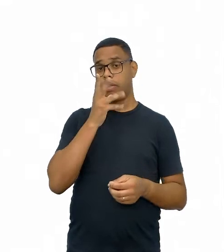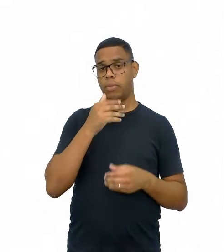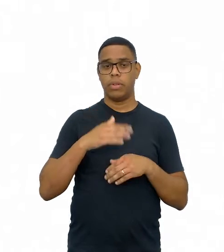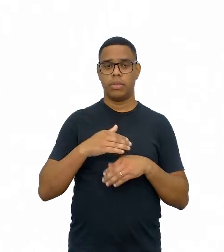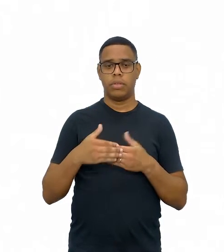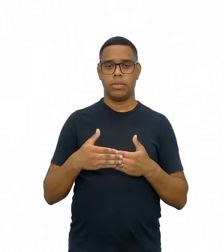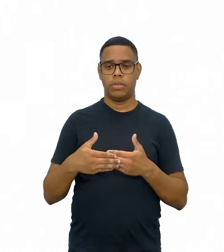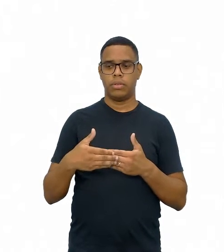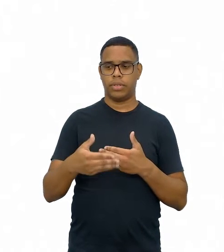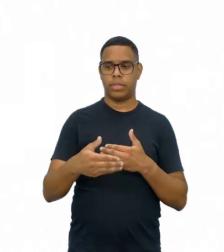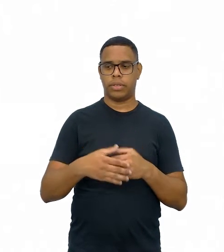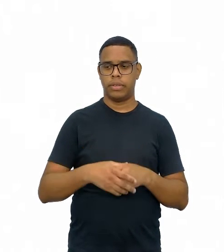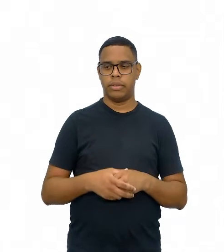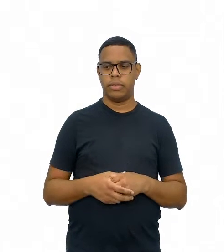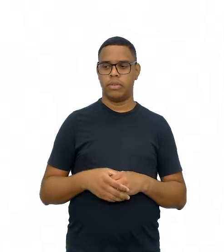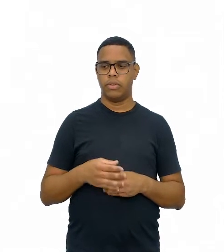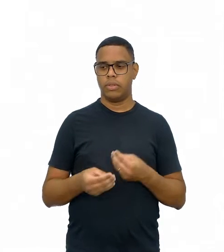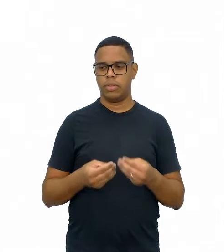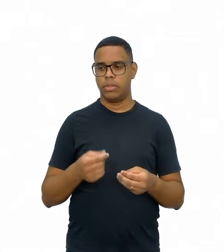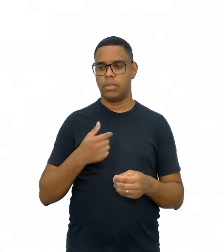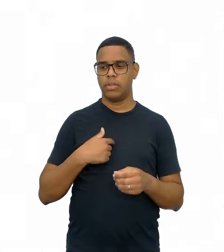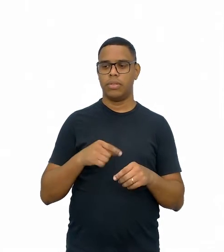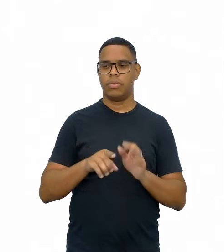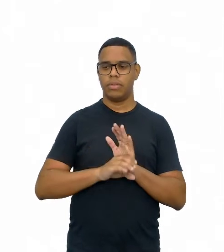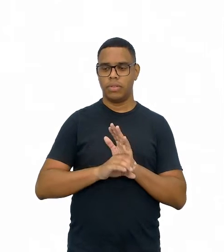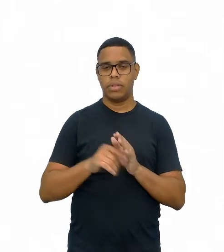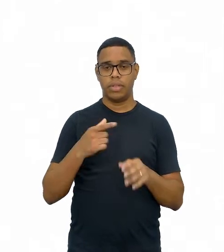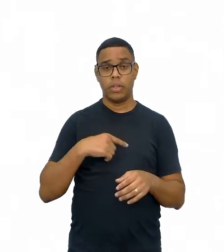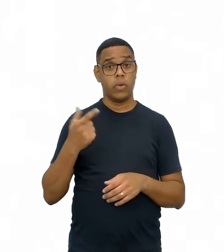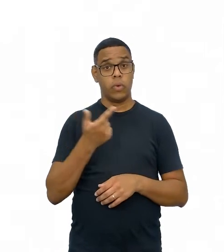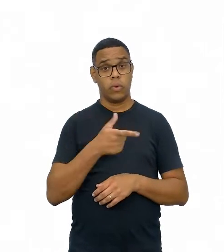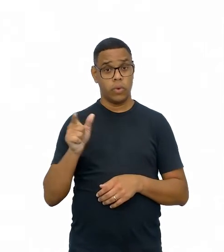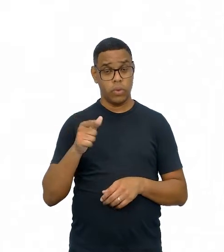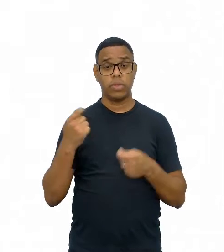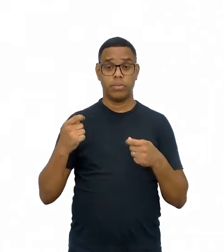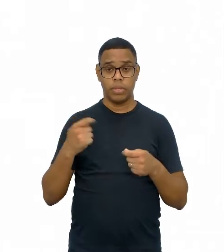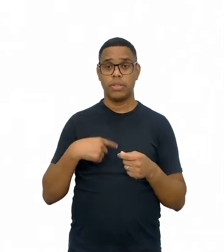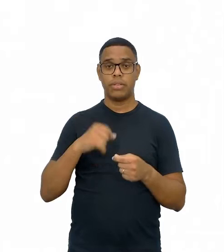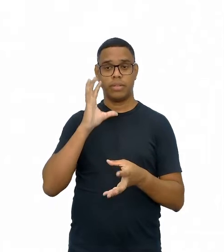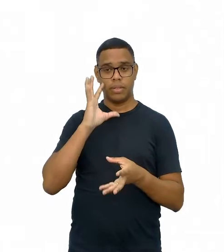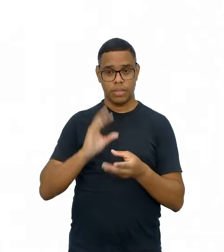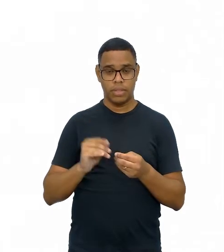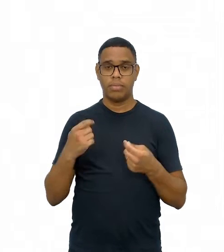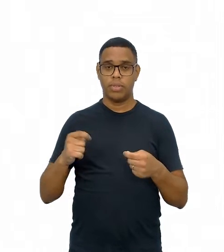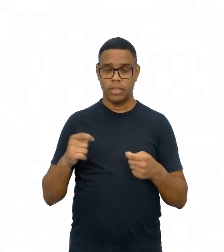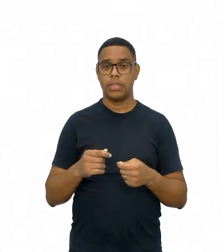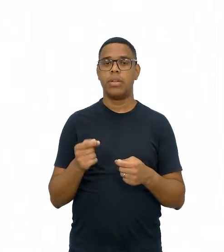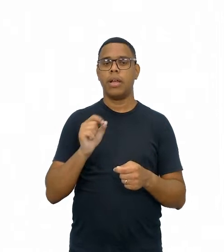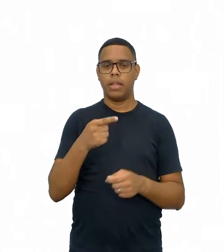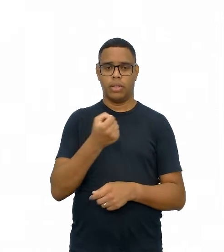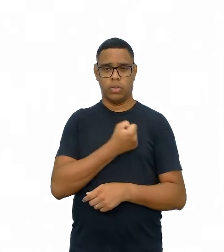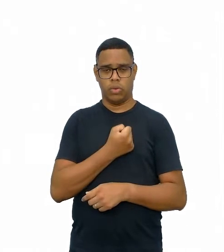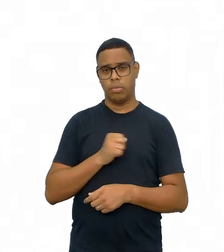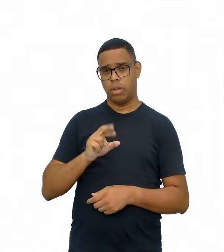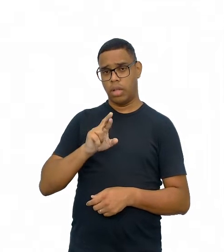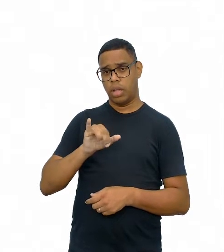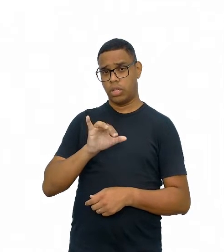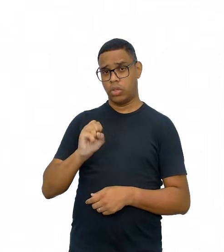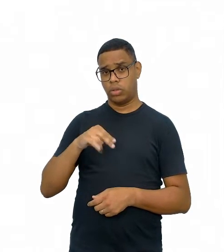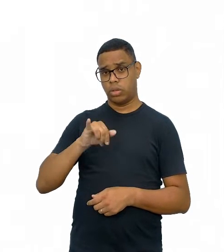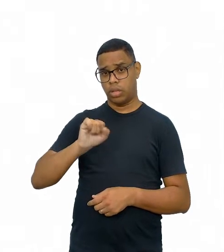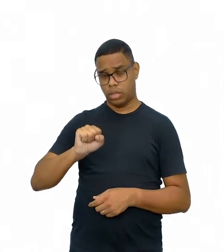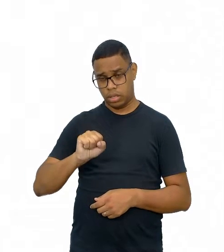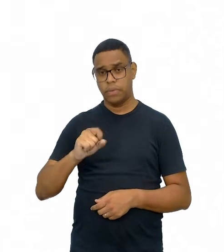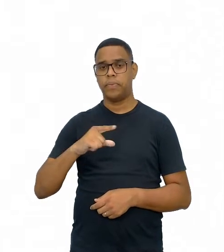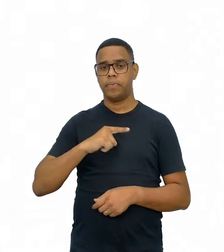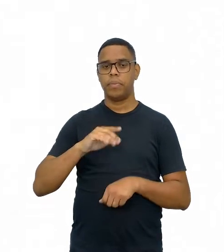ser construída. E além desse conceito, há um outro que também precisa ser compreendido. É que os números racionais, eles